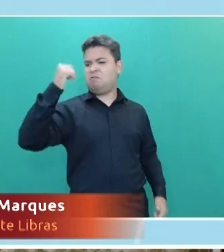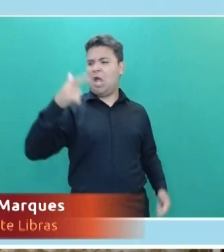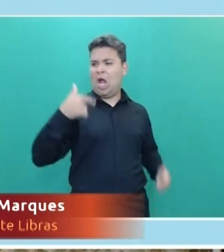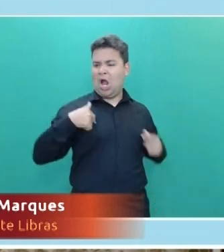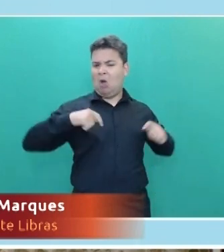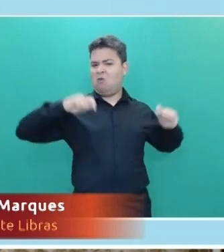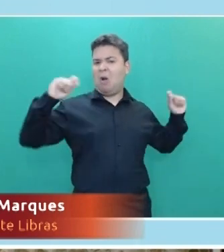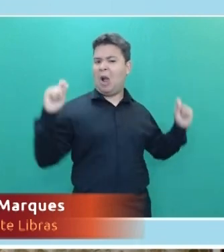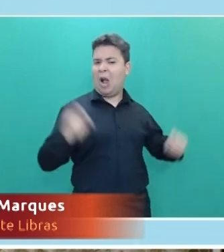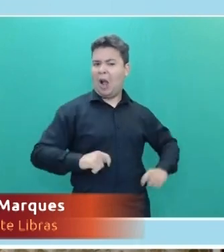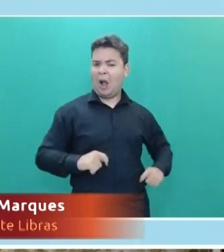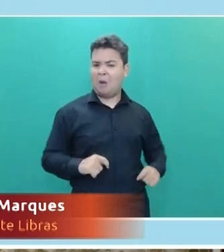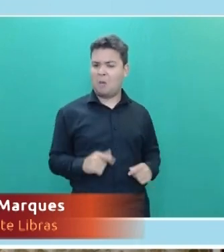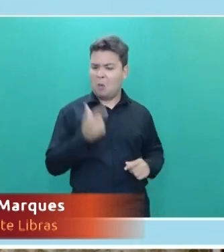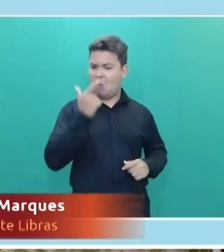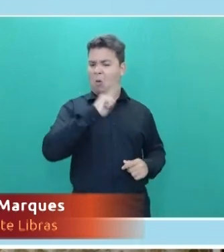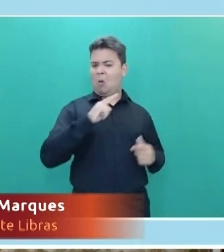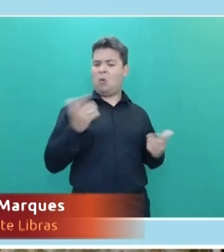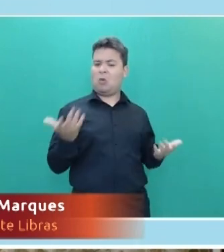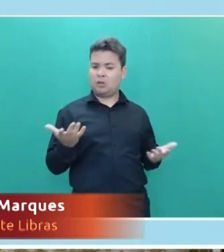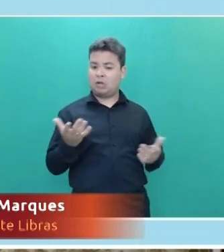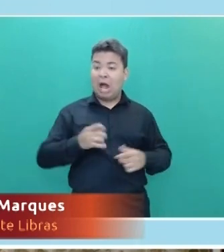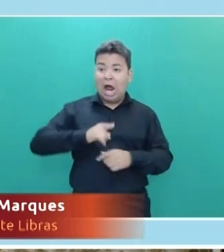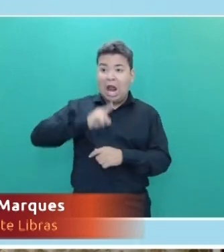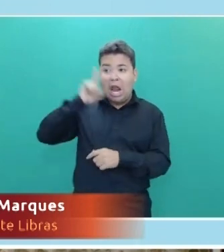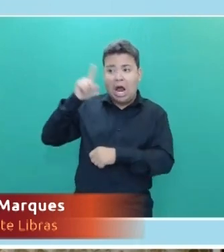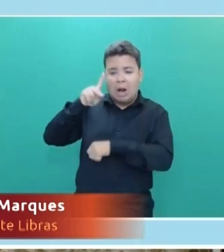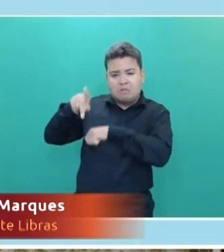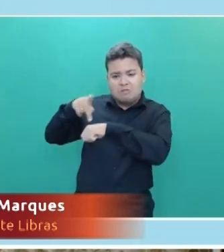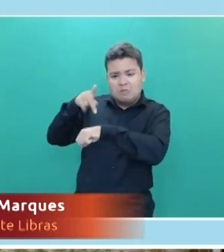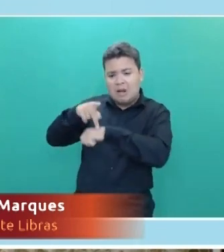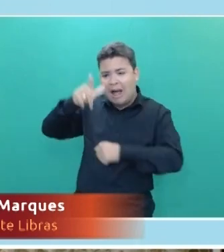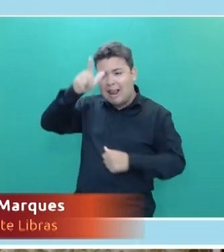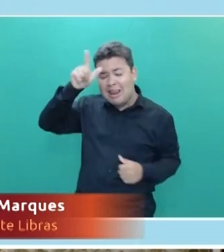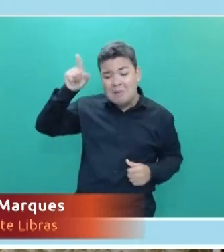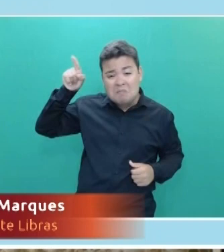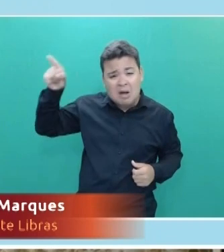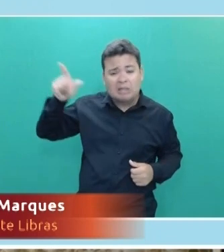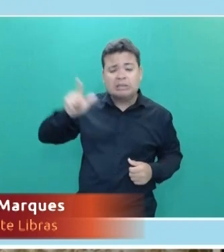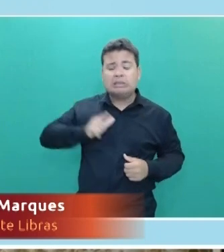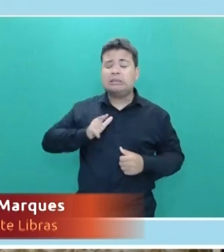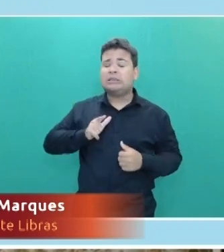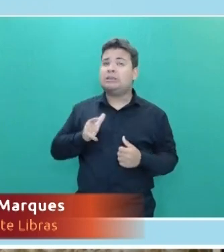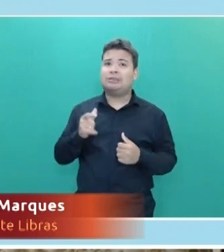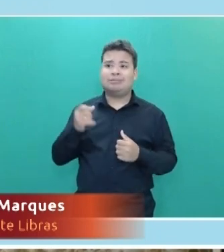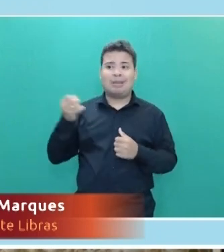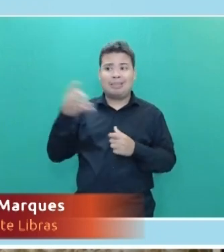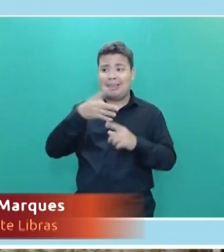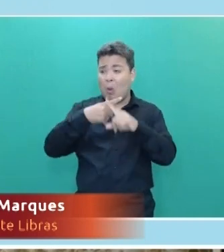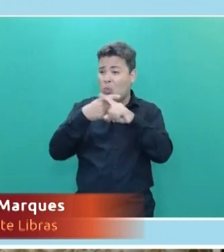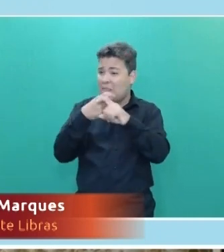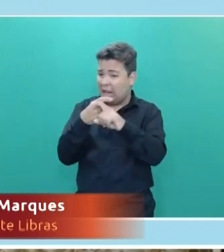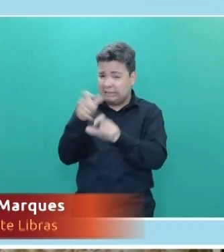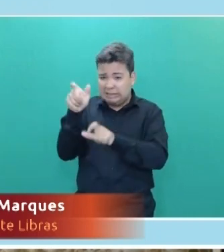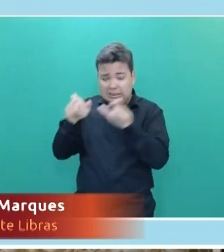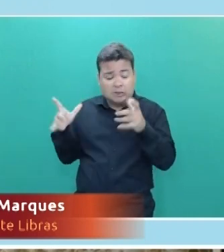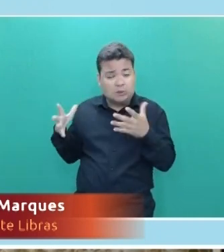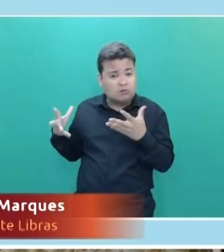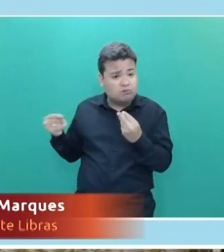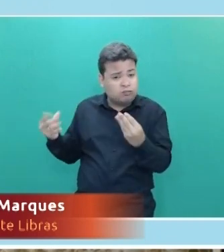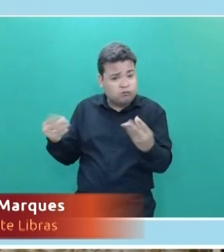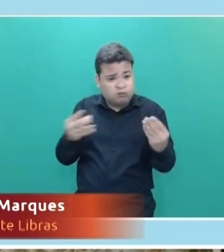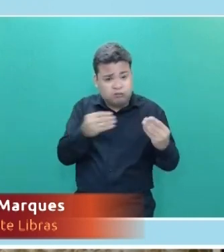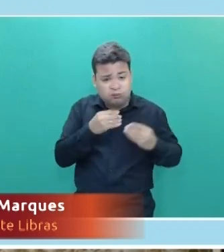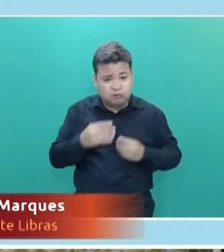que você. Né? Na Alemanha, inclusive, tem muitos neonazistas, não sei se vocês sabem. Né? Então o problema lá